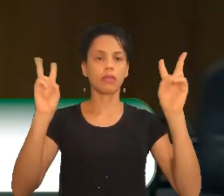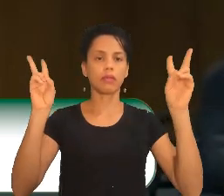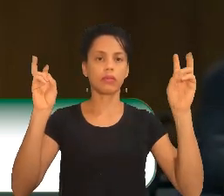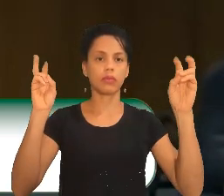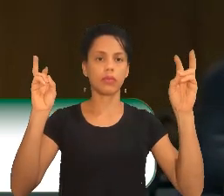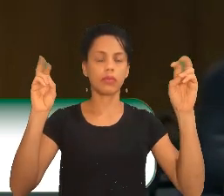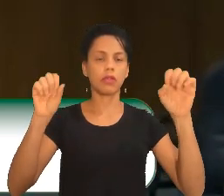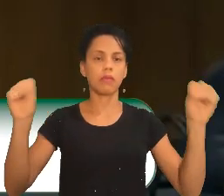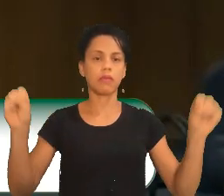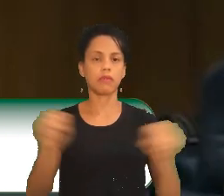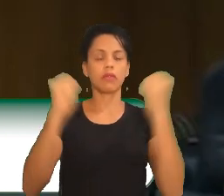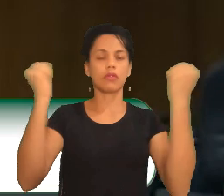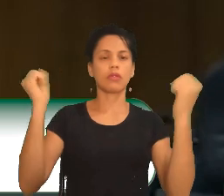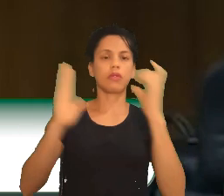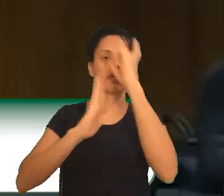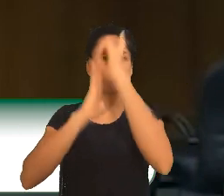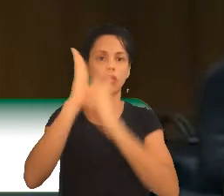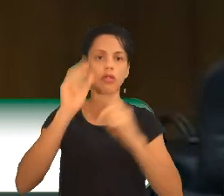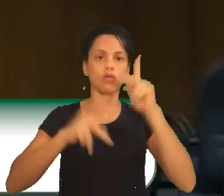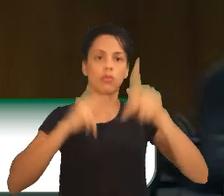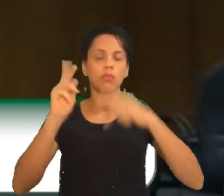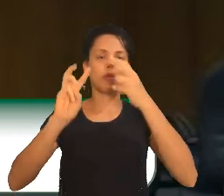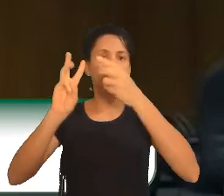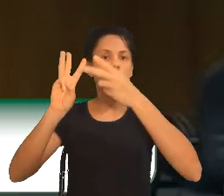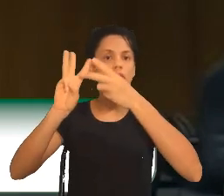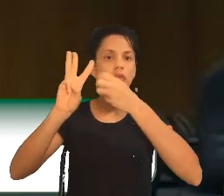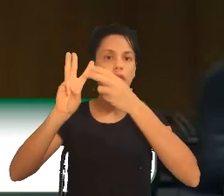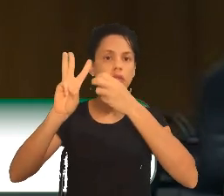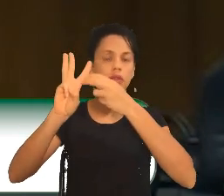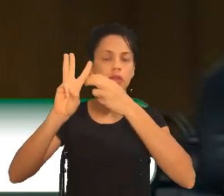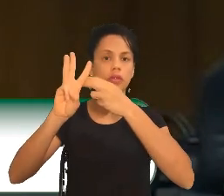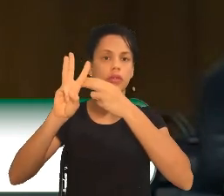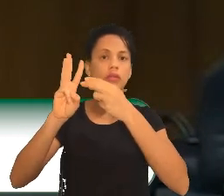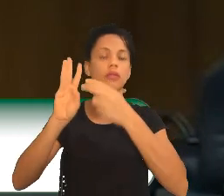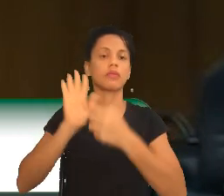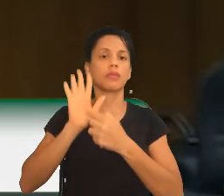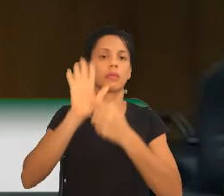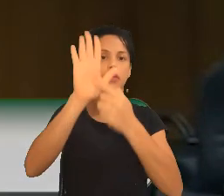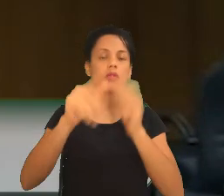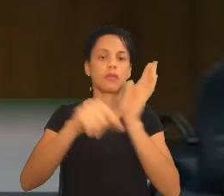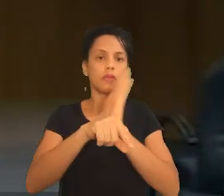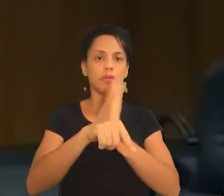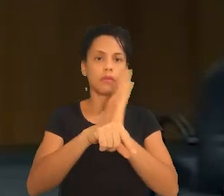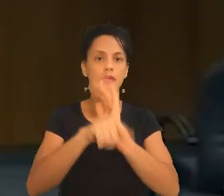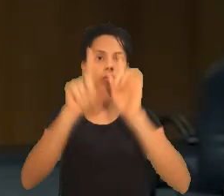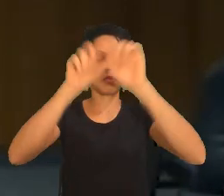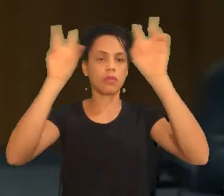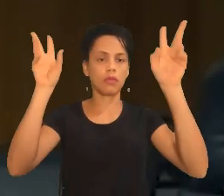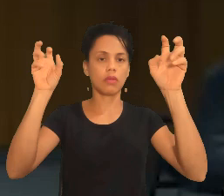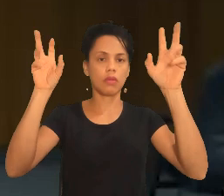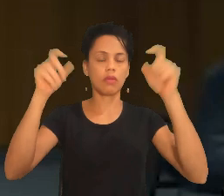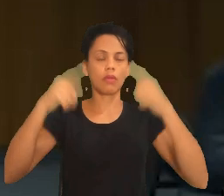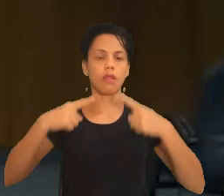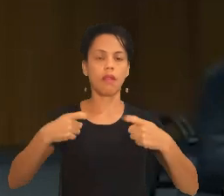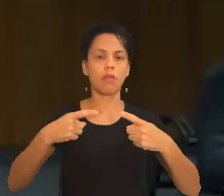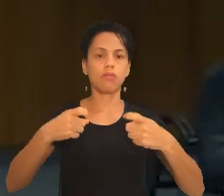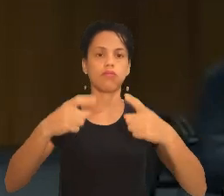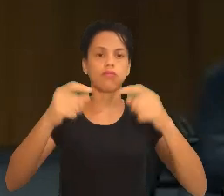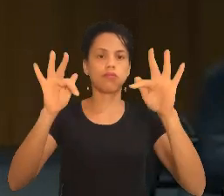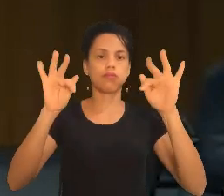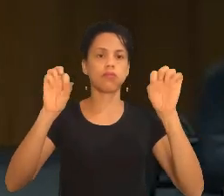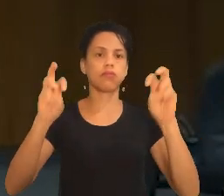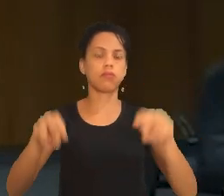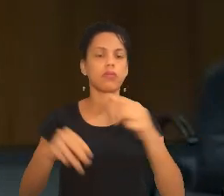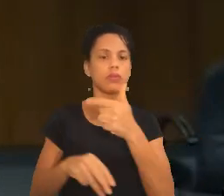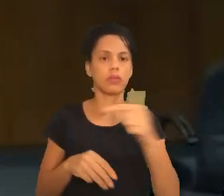dos Povos Indígenas, com a apresentação do filme Guerra Sem Fim, seguida de debate com